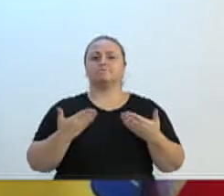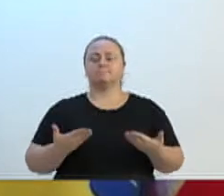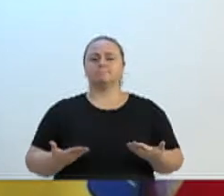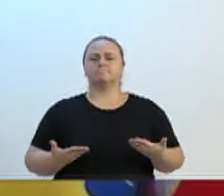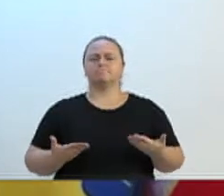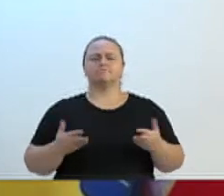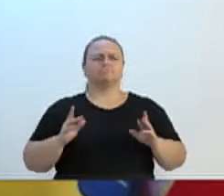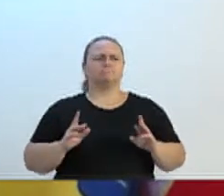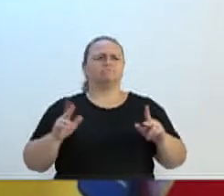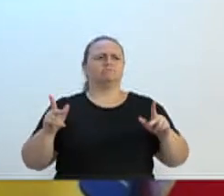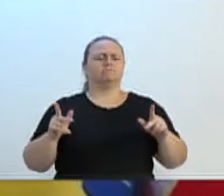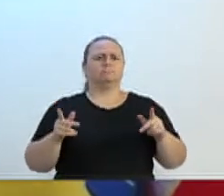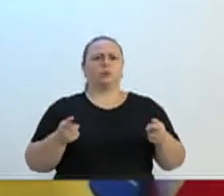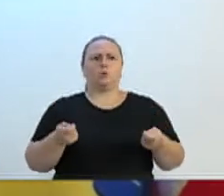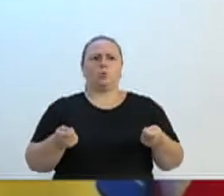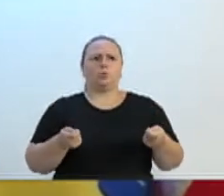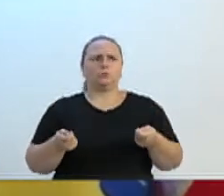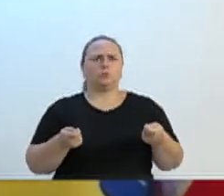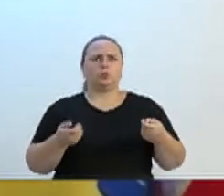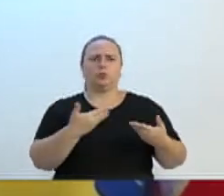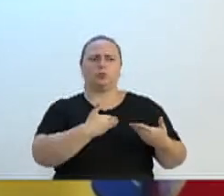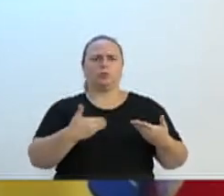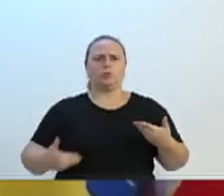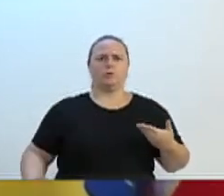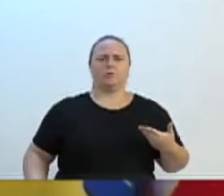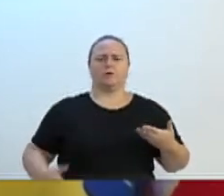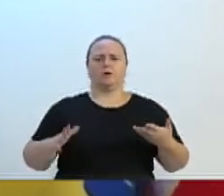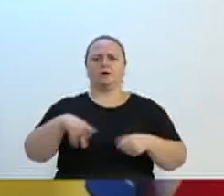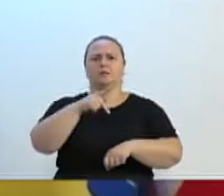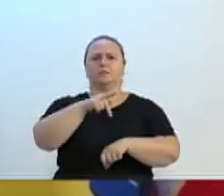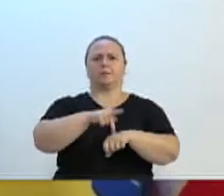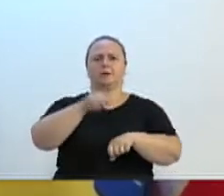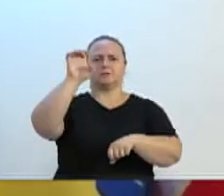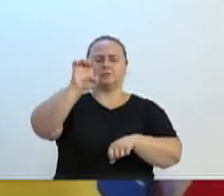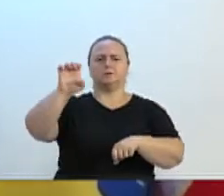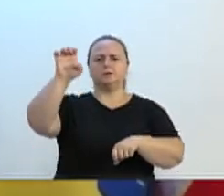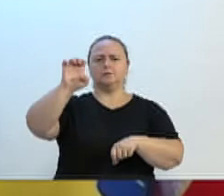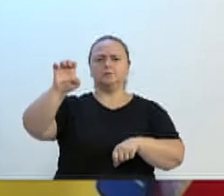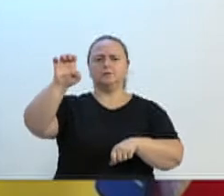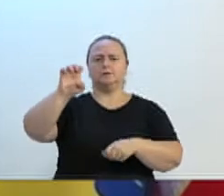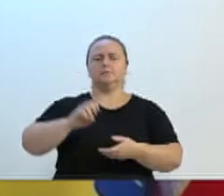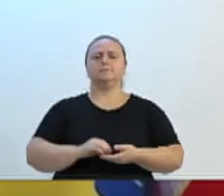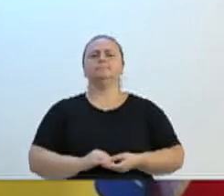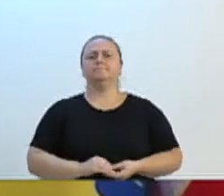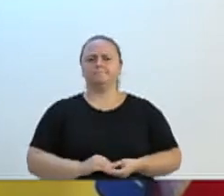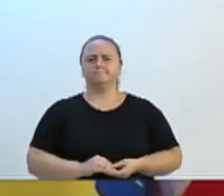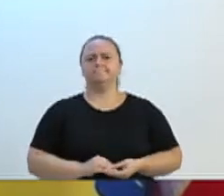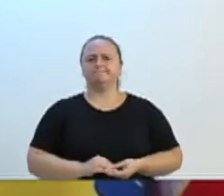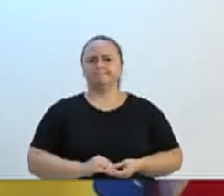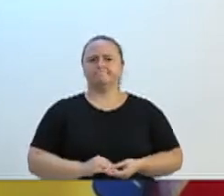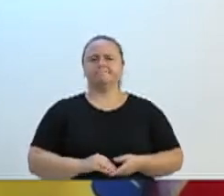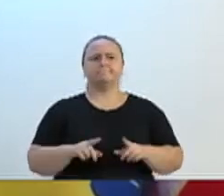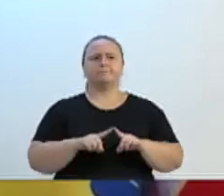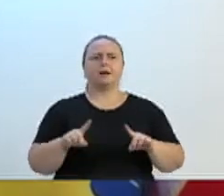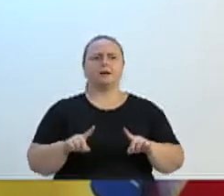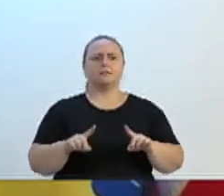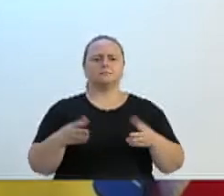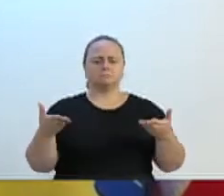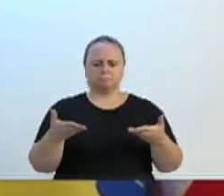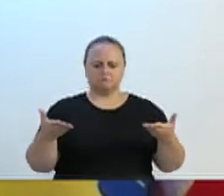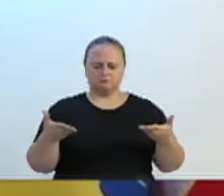diferente no controle governamental entre os países da Europa, especialmente o sul do Brasil, que tem uma